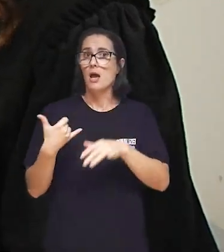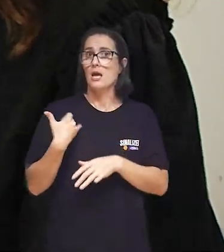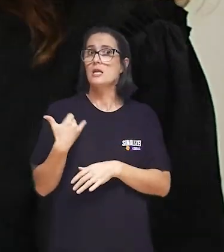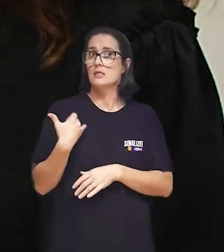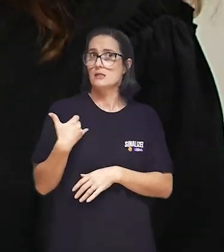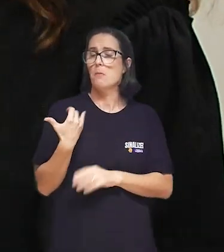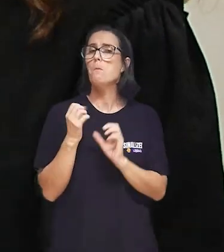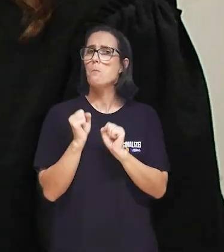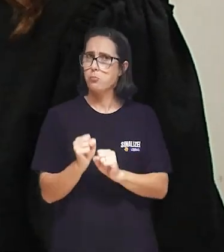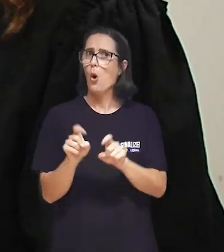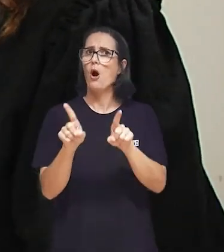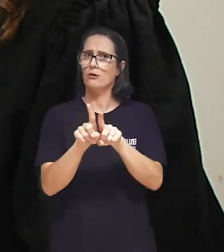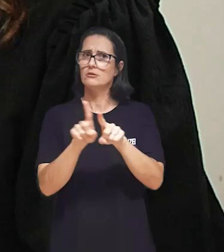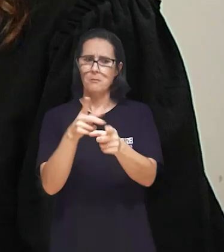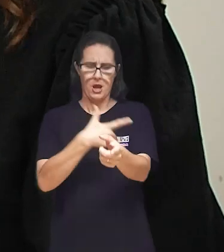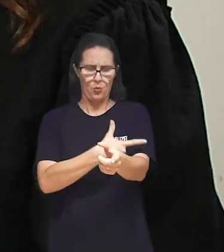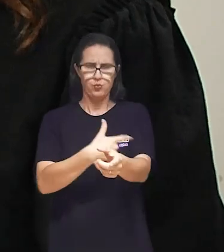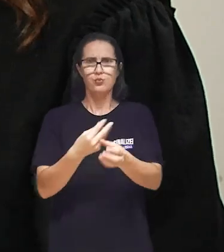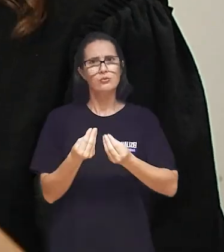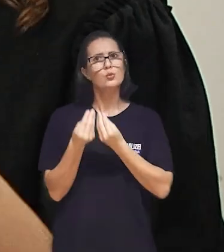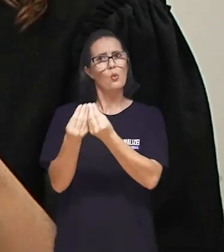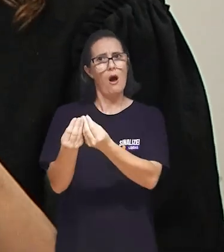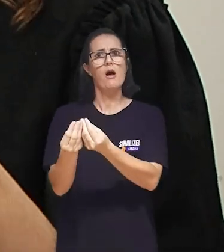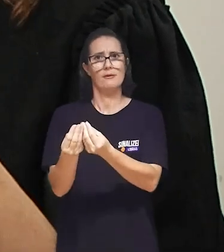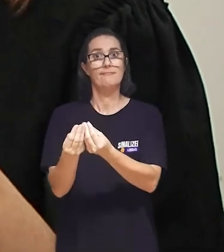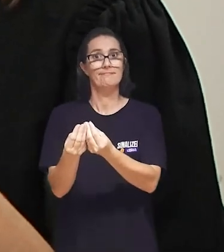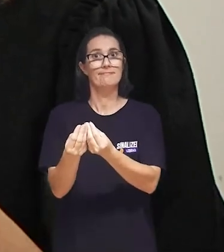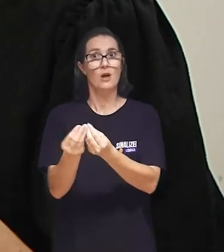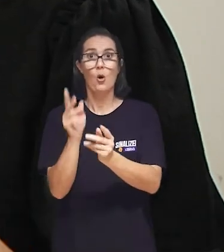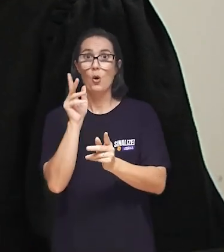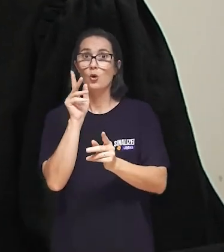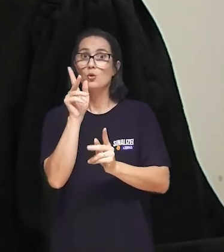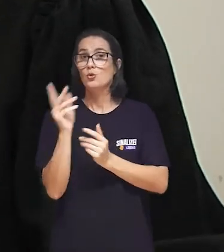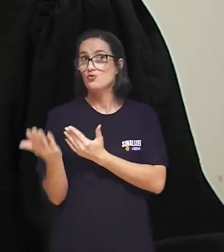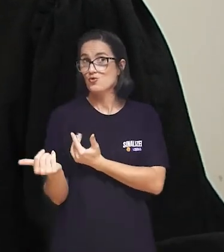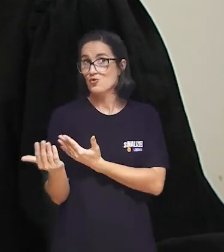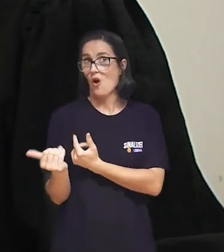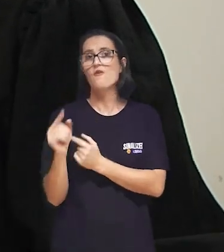já pode doar. Então, ele também é um alvo